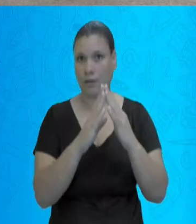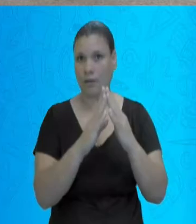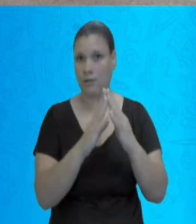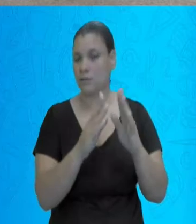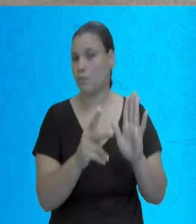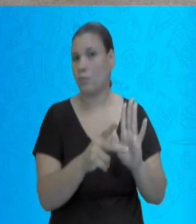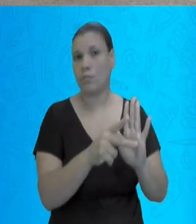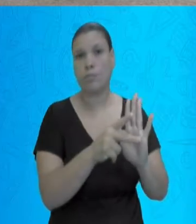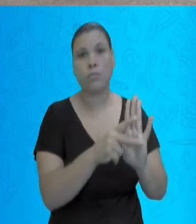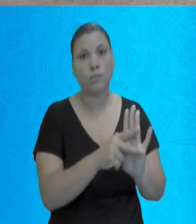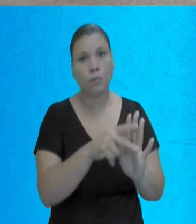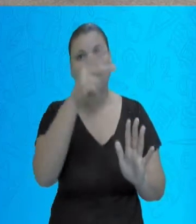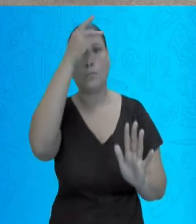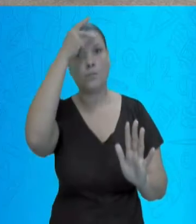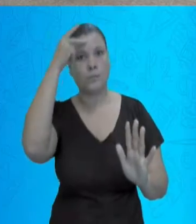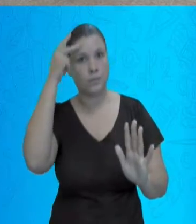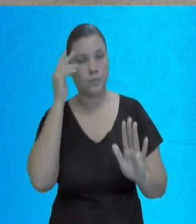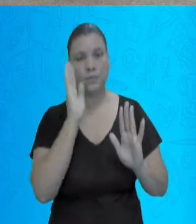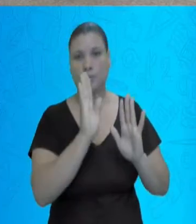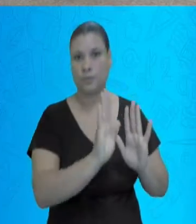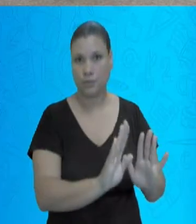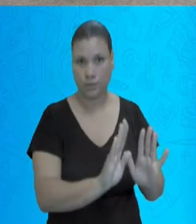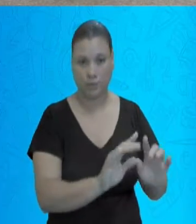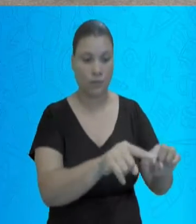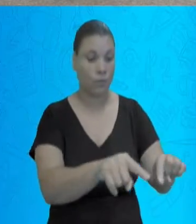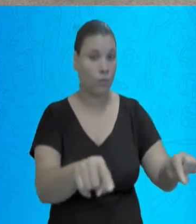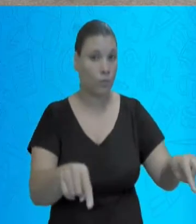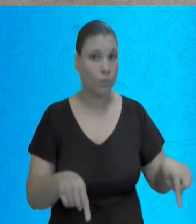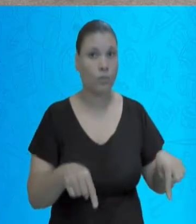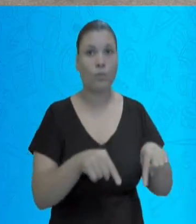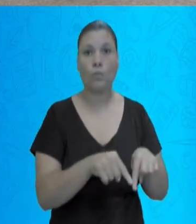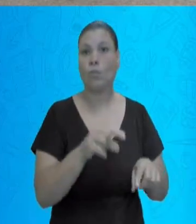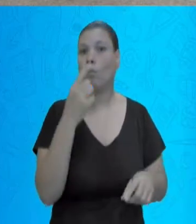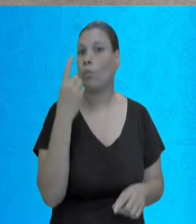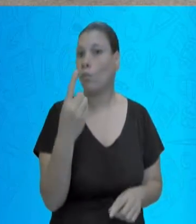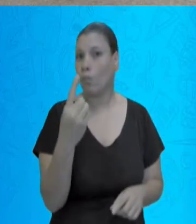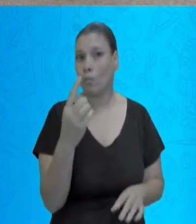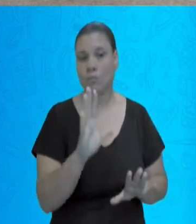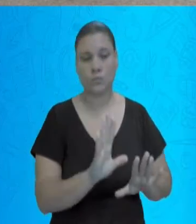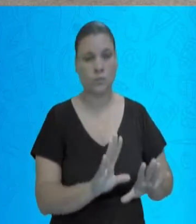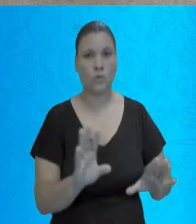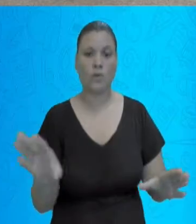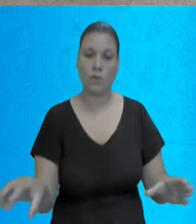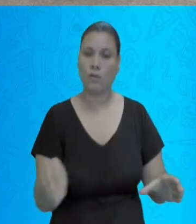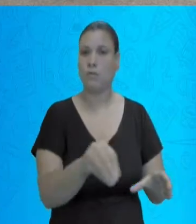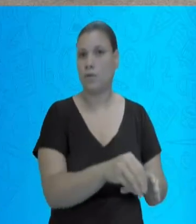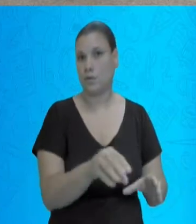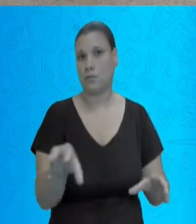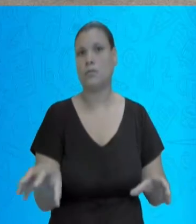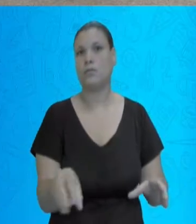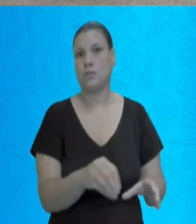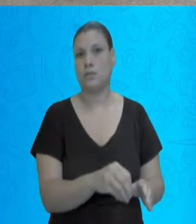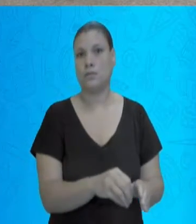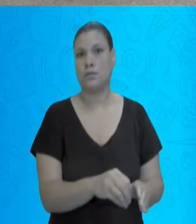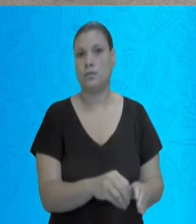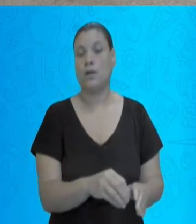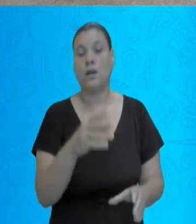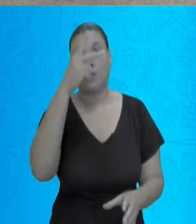foi criado aquela determinada imagem, como foi feito aquele quadro. E